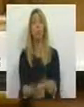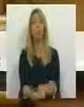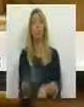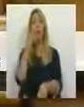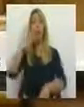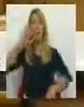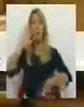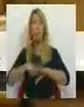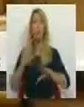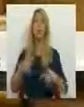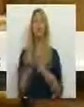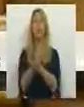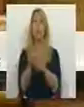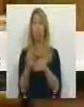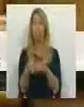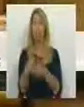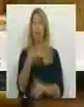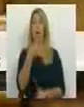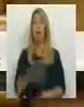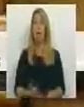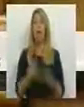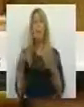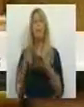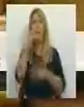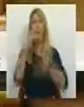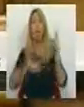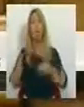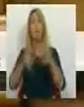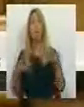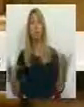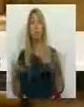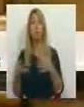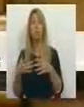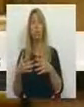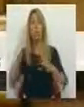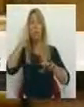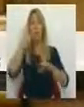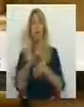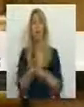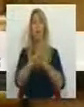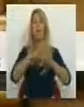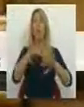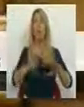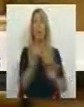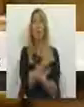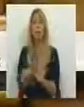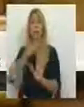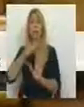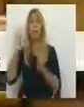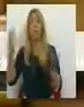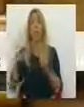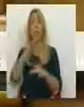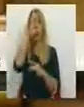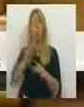incêndios. Estamos a chegar ao Natal e a maior parte dos afetados pelos incêndios terá de passar este período em alojamentos provisórios fornecidos pelo Governo Regional.